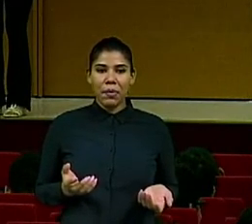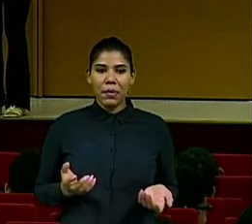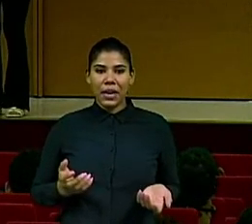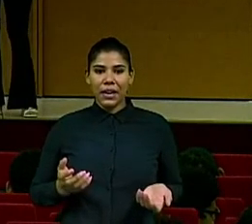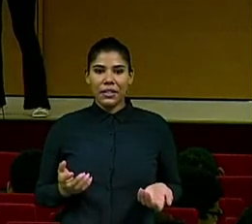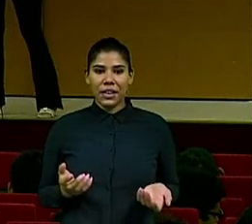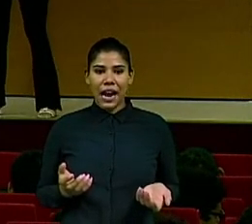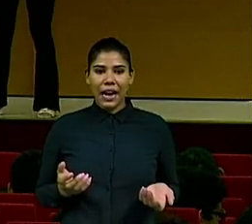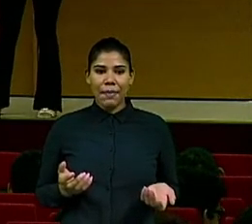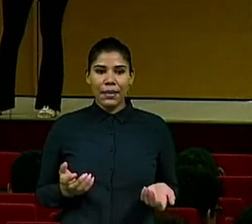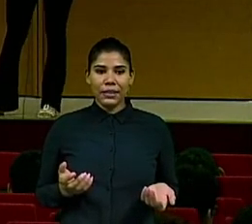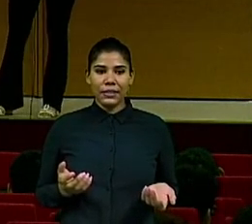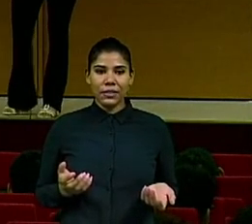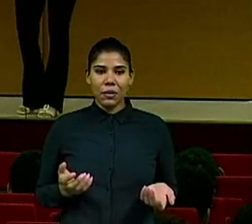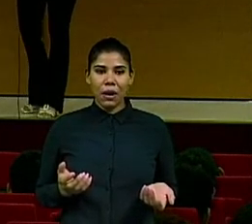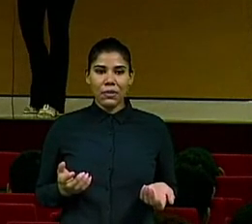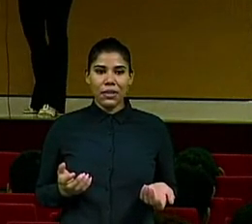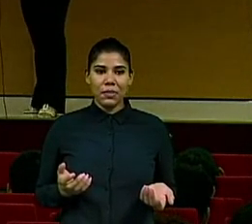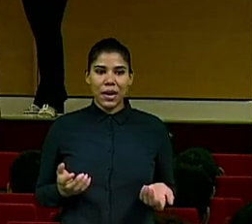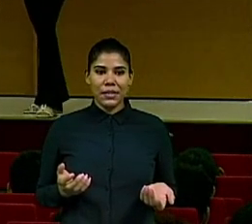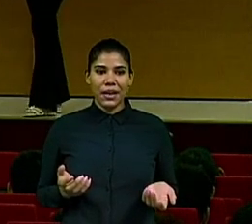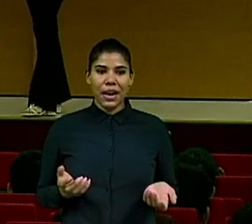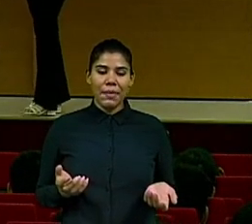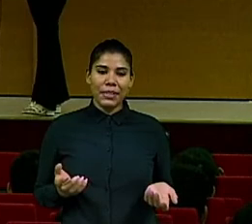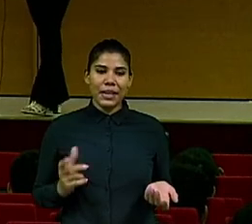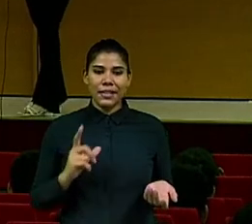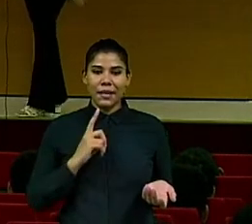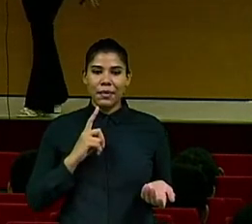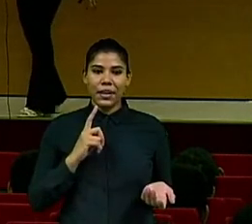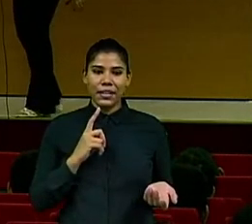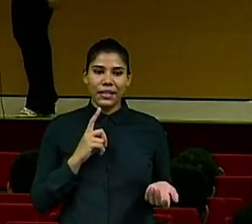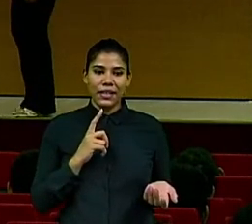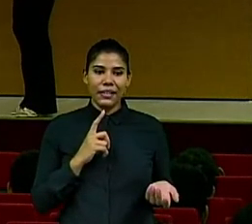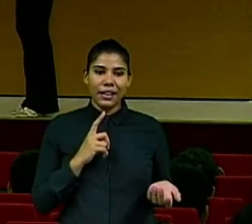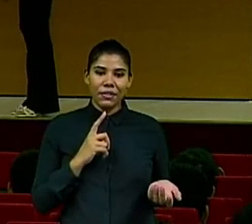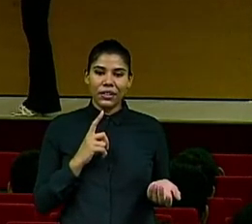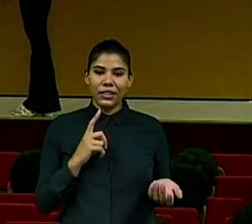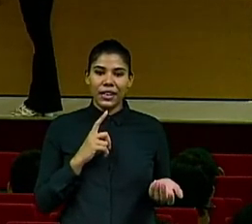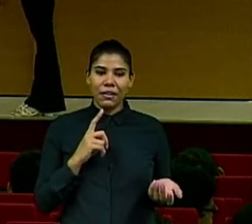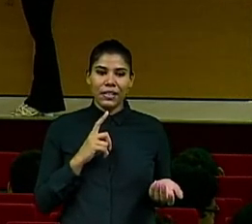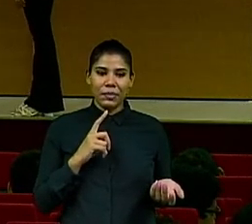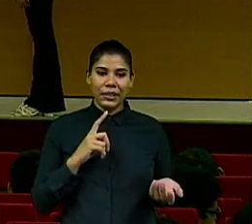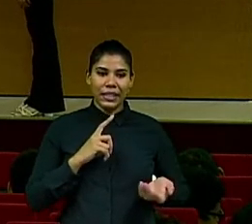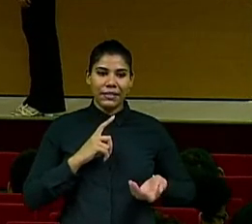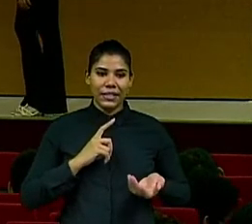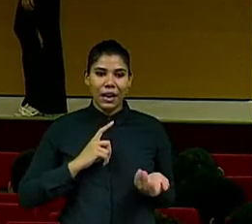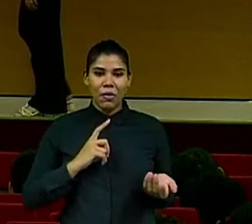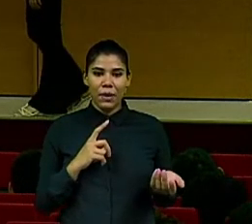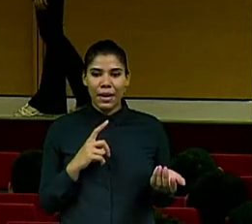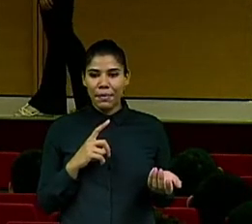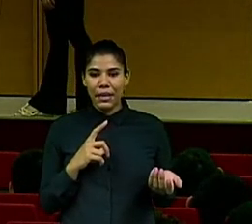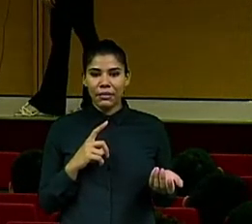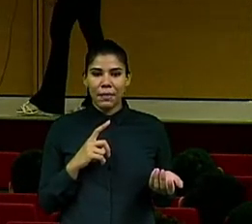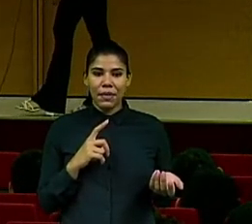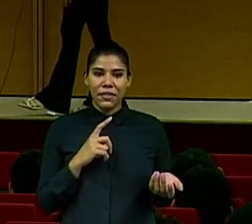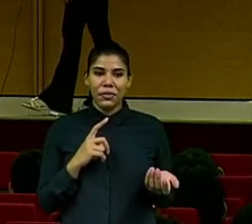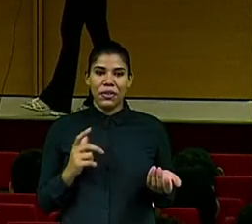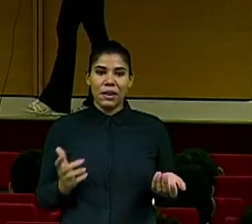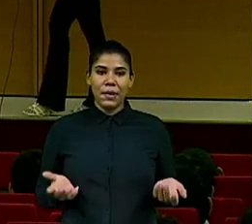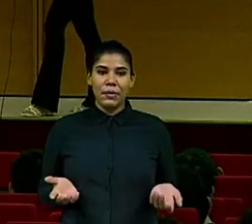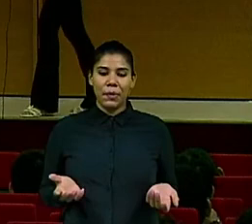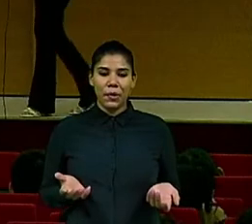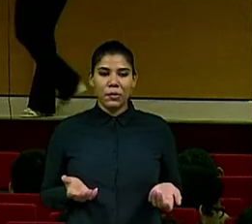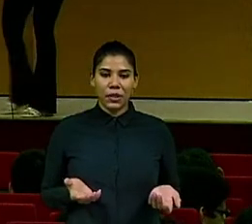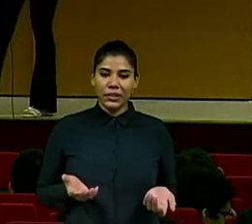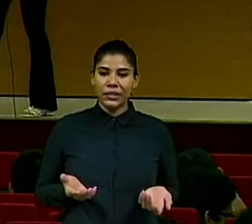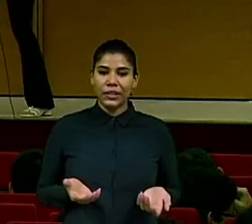foi veremos né dia 30 dia 30 vamos lá pessoal Vejam Só